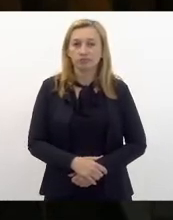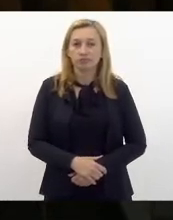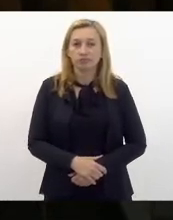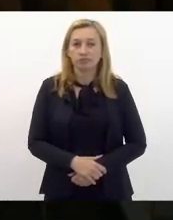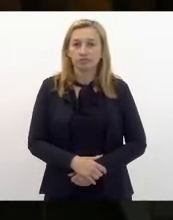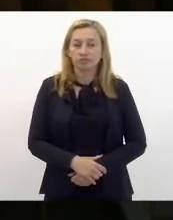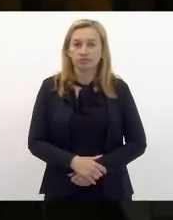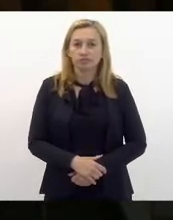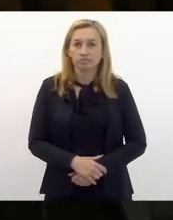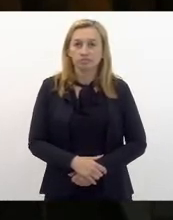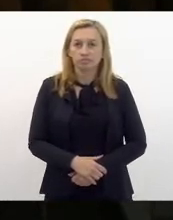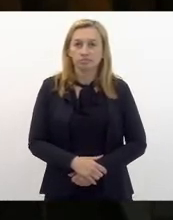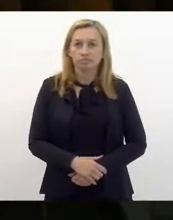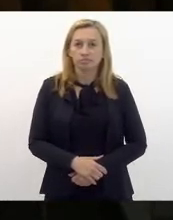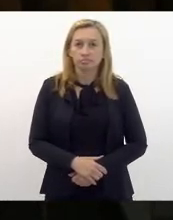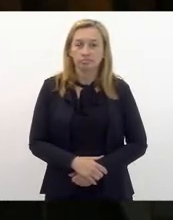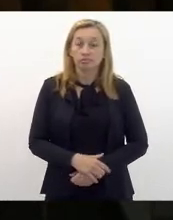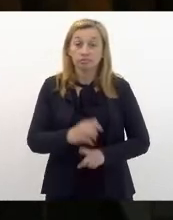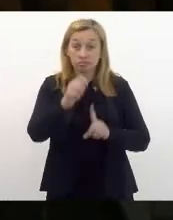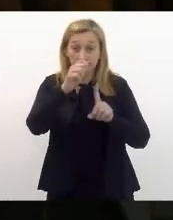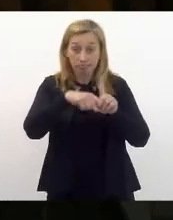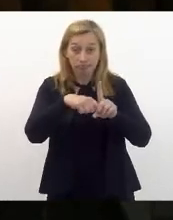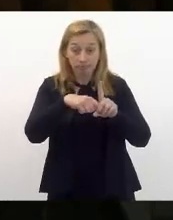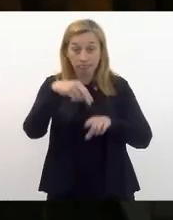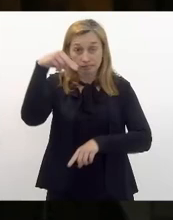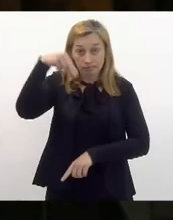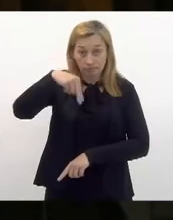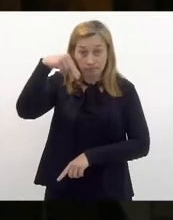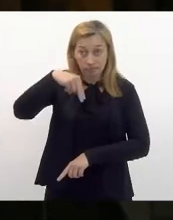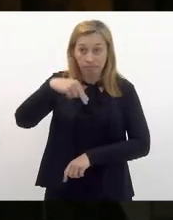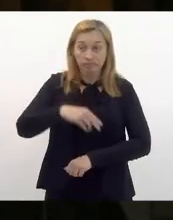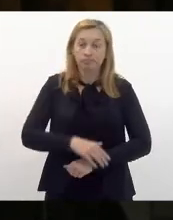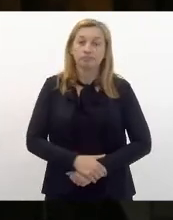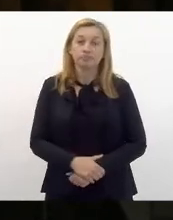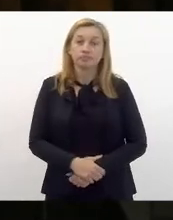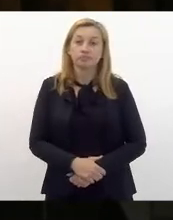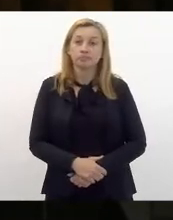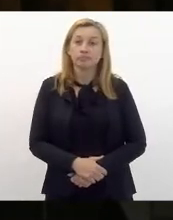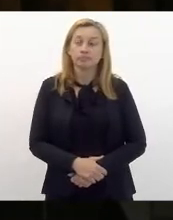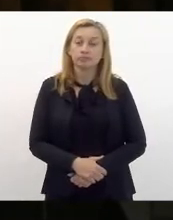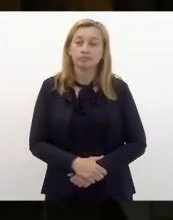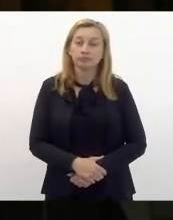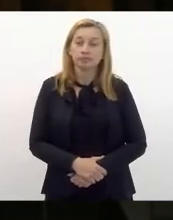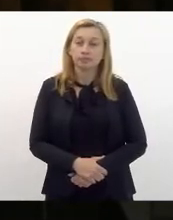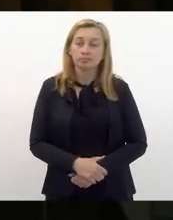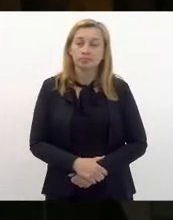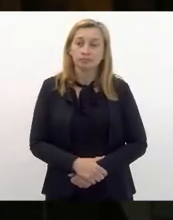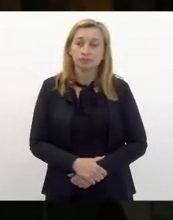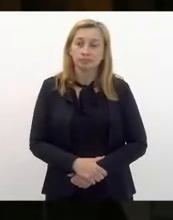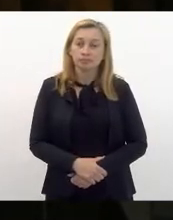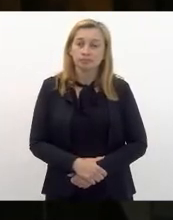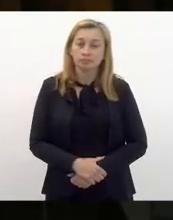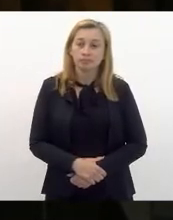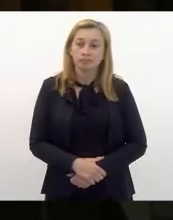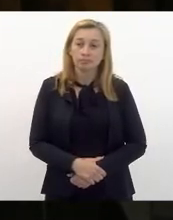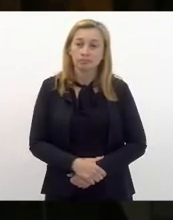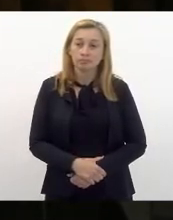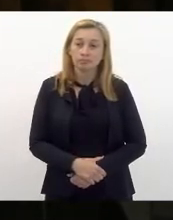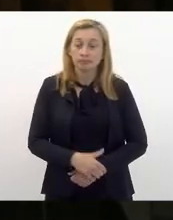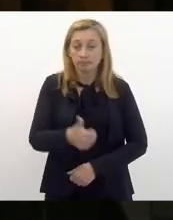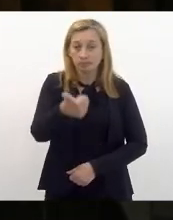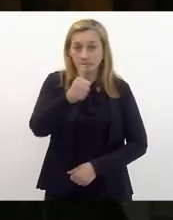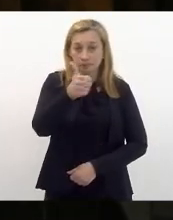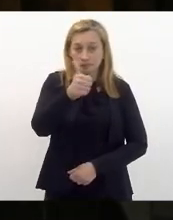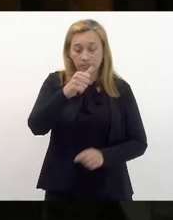Já estamos no mês de novembro é praticamente e há